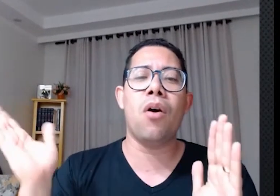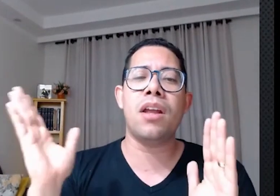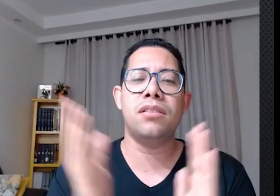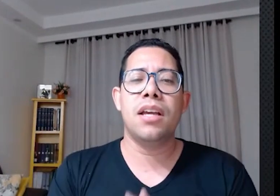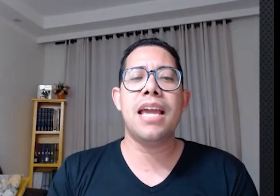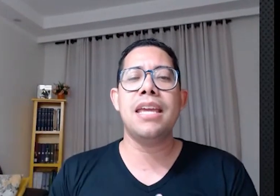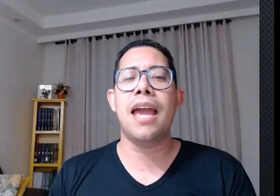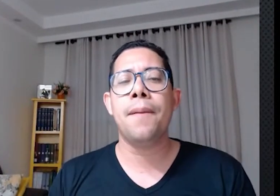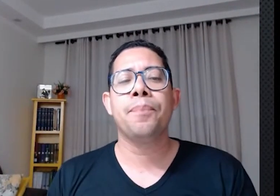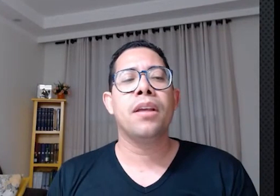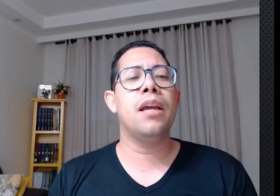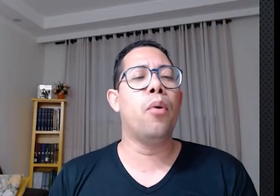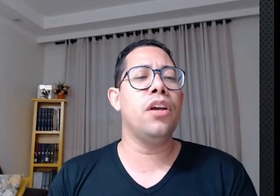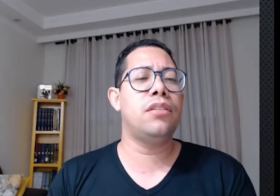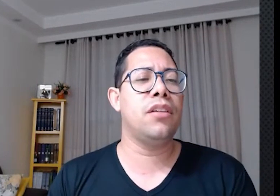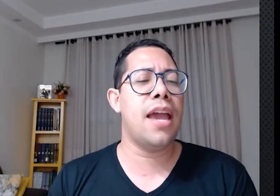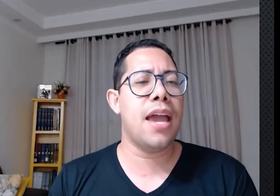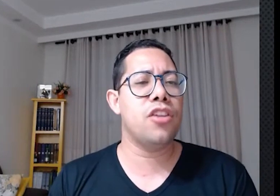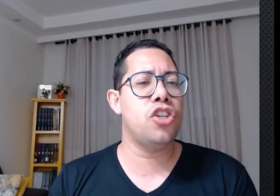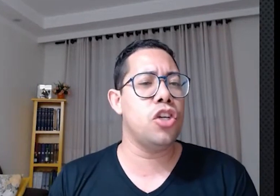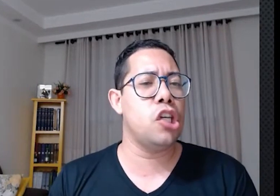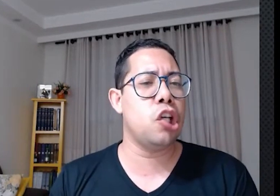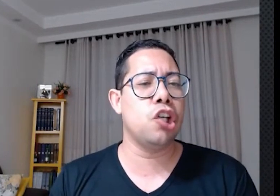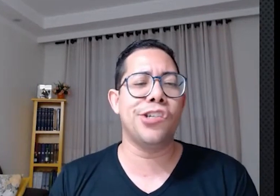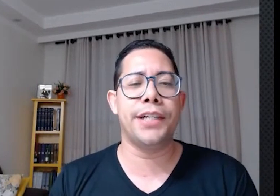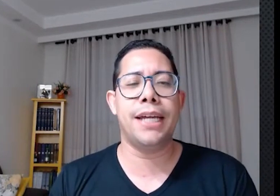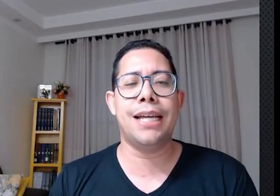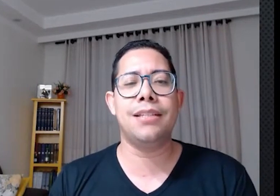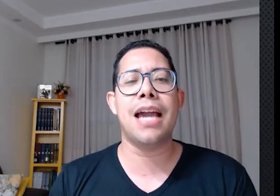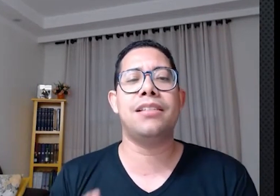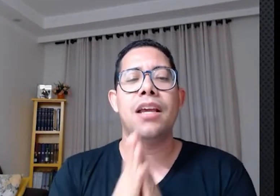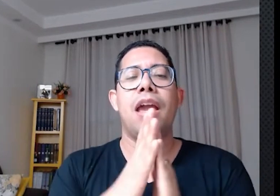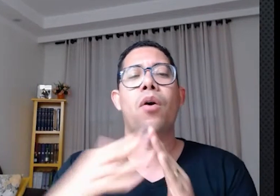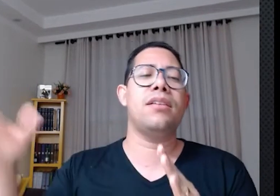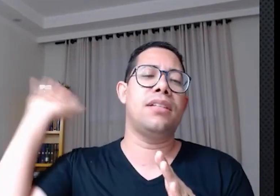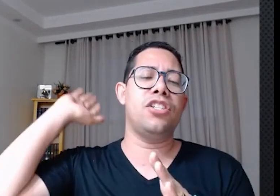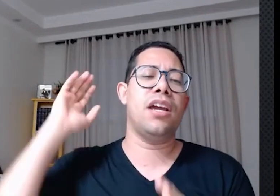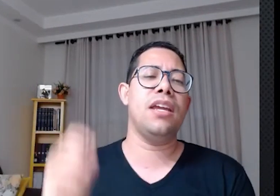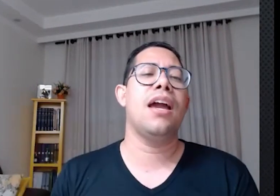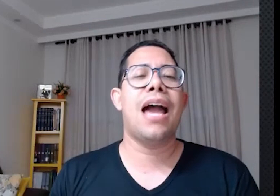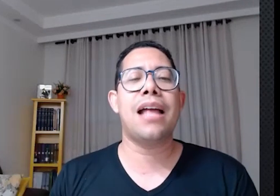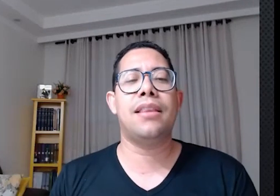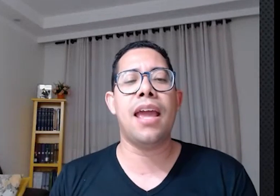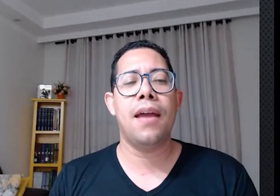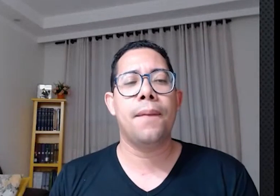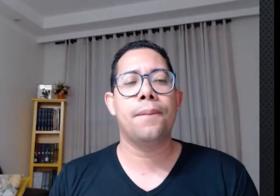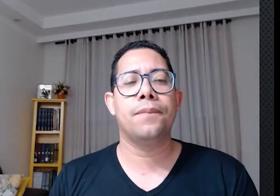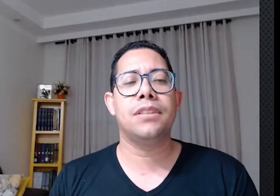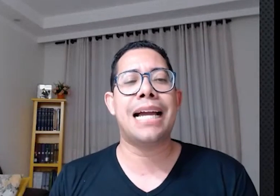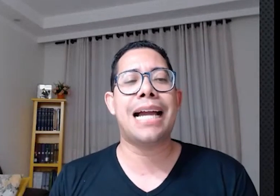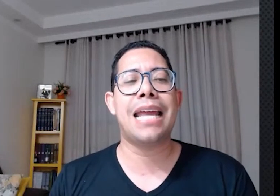maiores e menores, e aí depois de Eclesiastes, é o restante aí